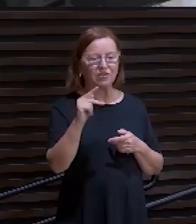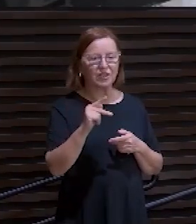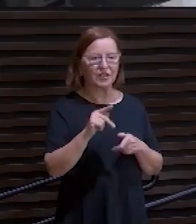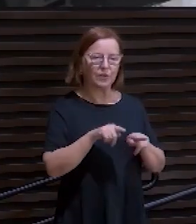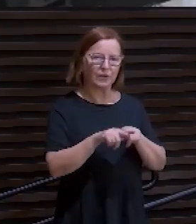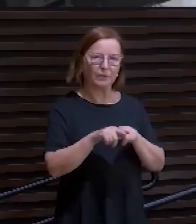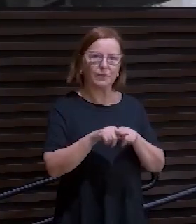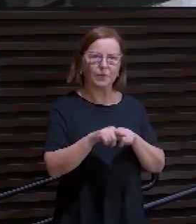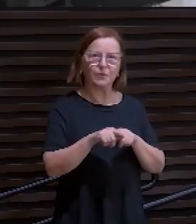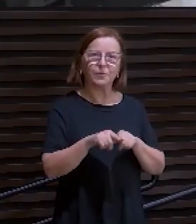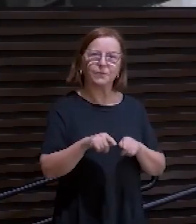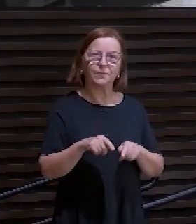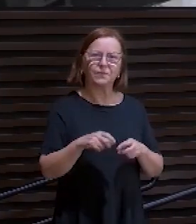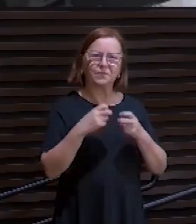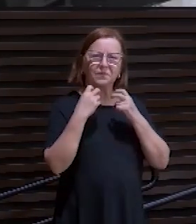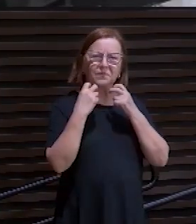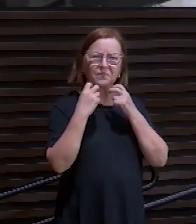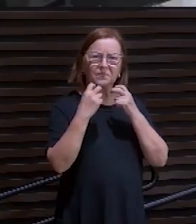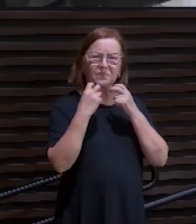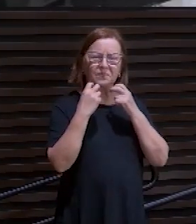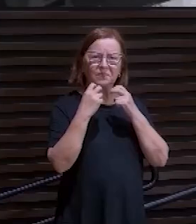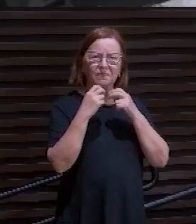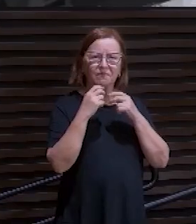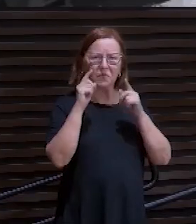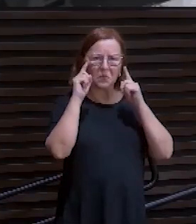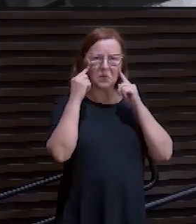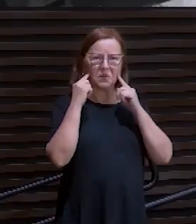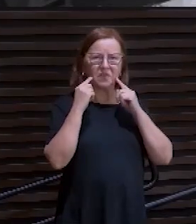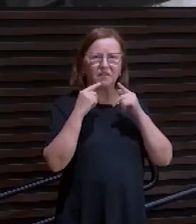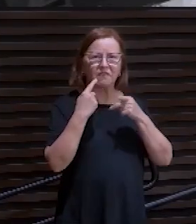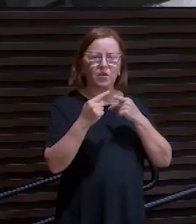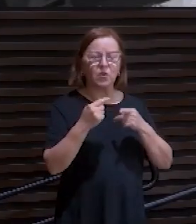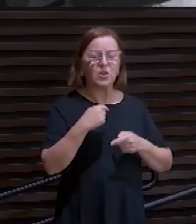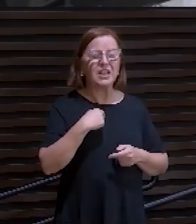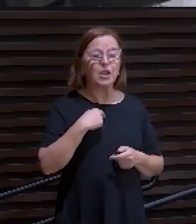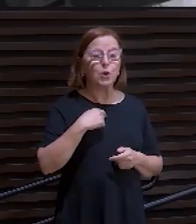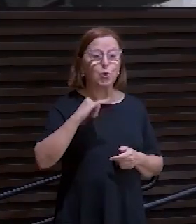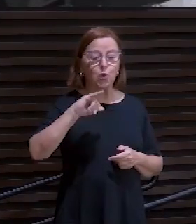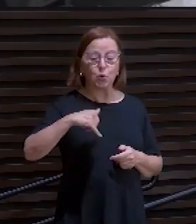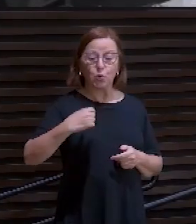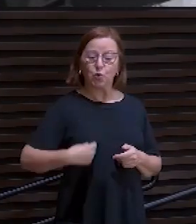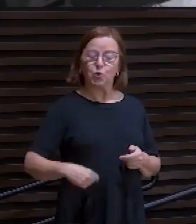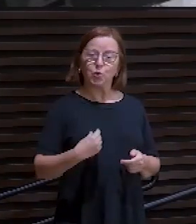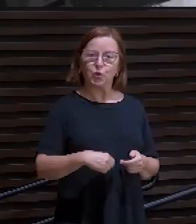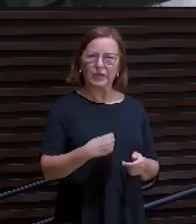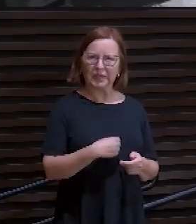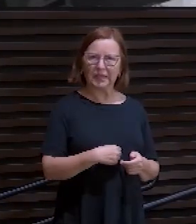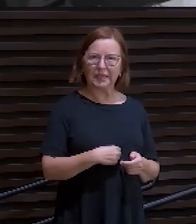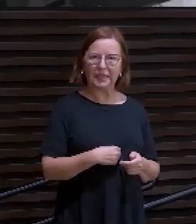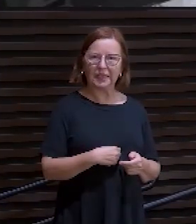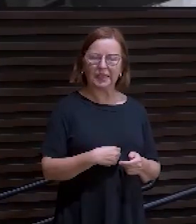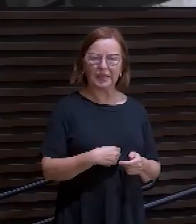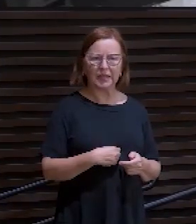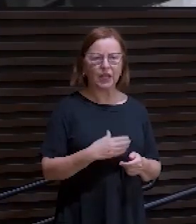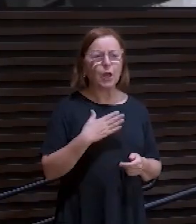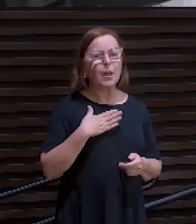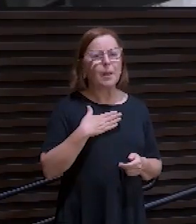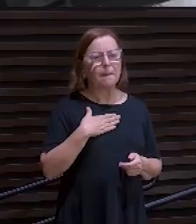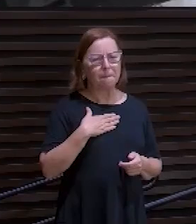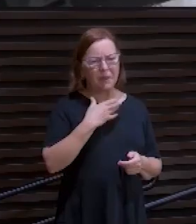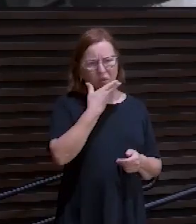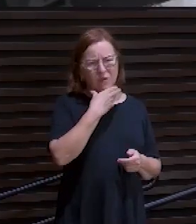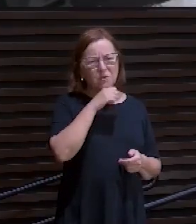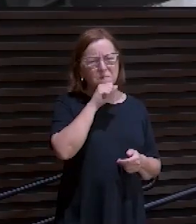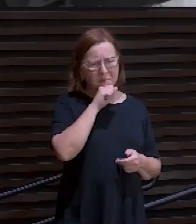Faraó. E disse aos seus irmãos: eu sou José, vive ainda meu pai? E